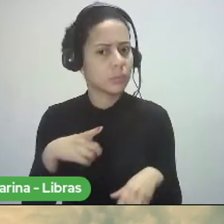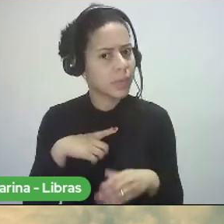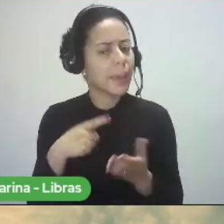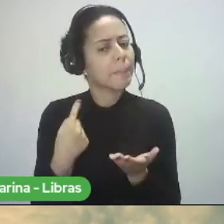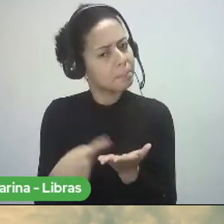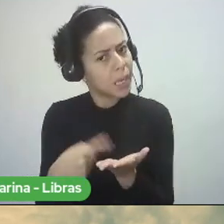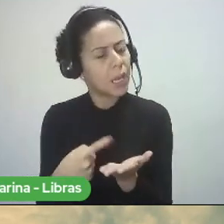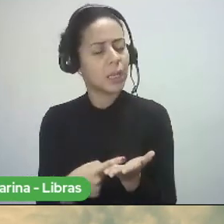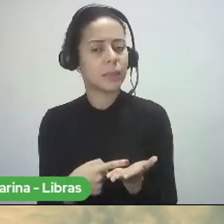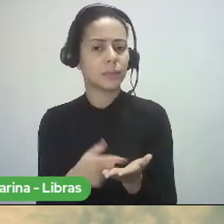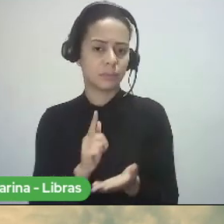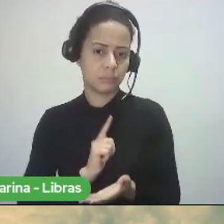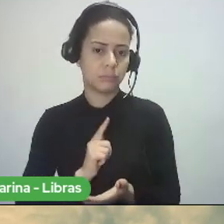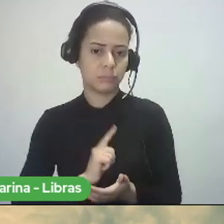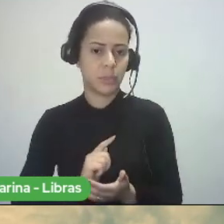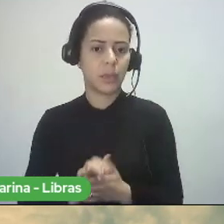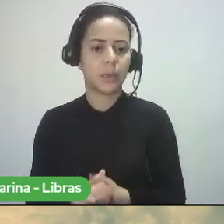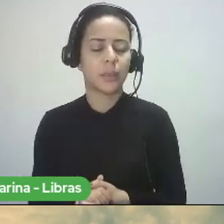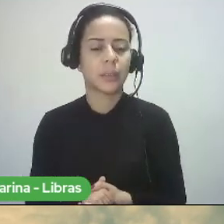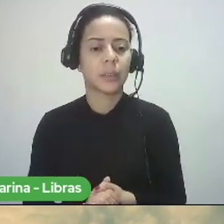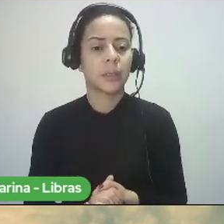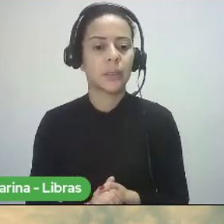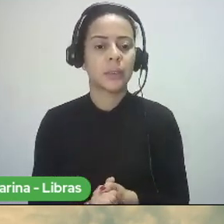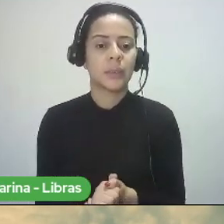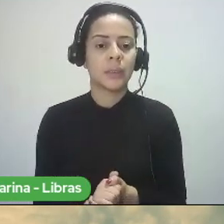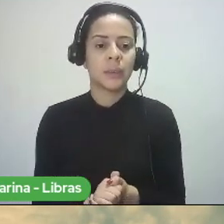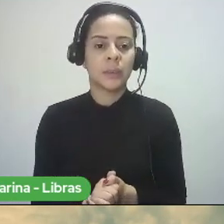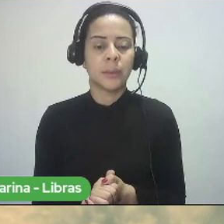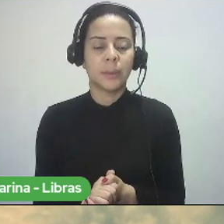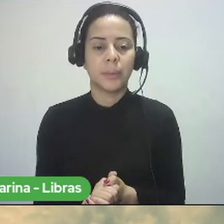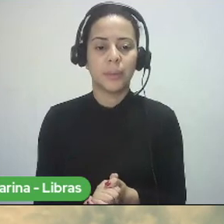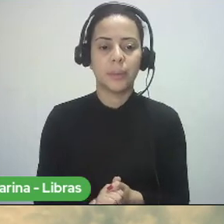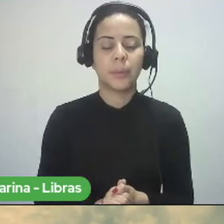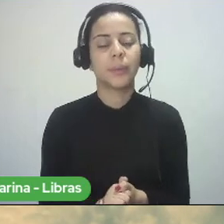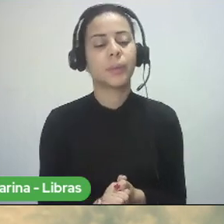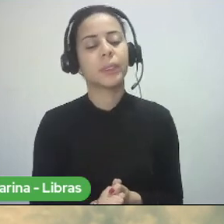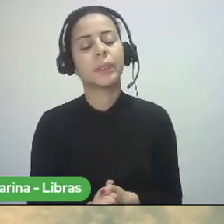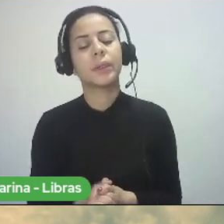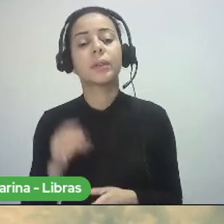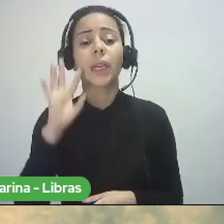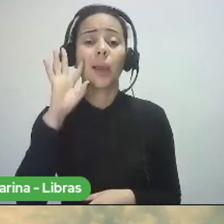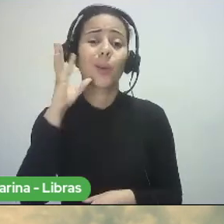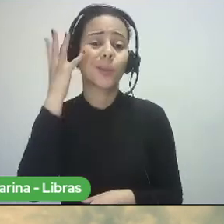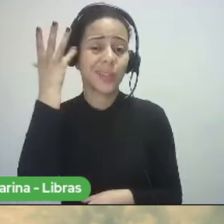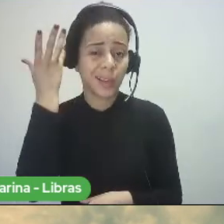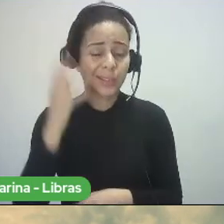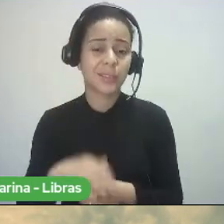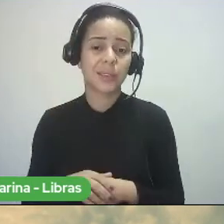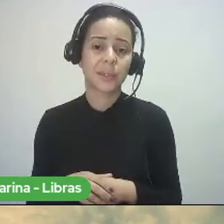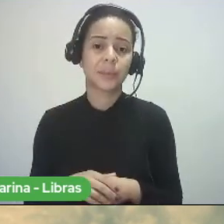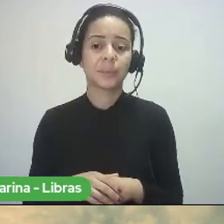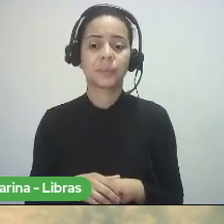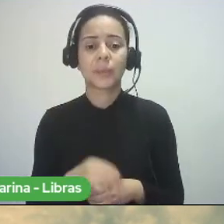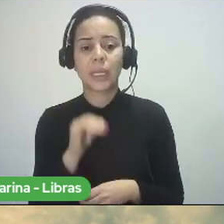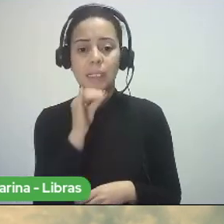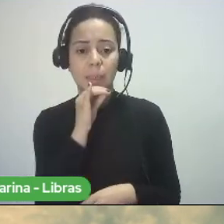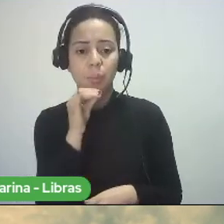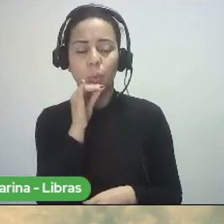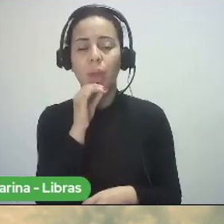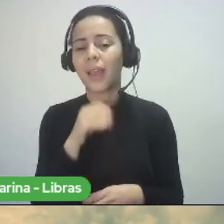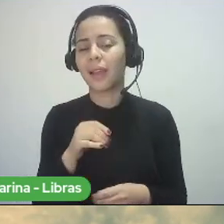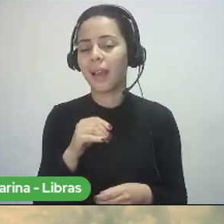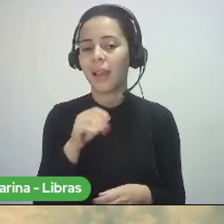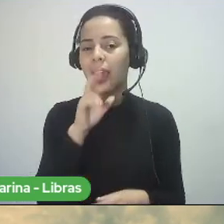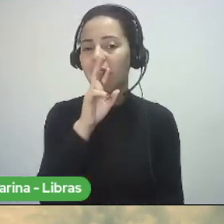esses pontos. Uma das coisas que acontece como consequência disso é um aumento do efeito Ripple. O efeito Ripple é o